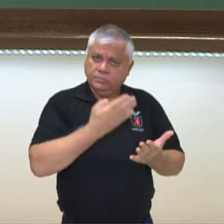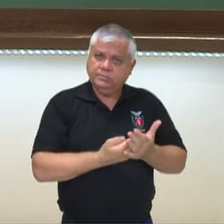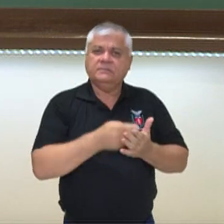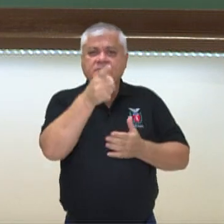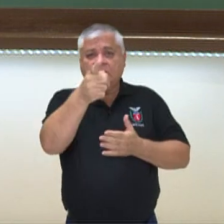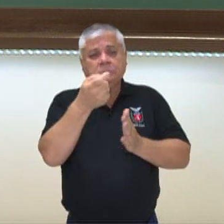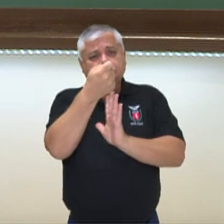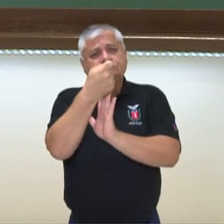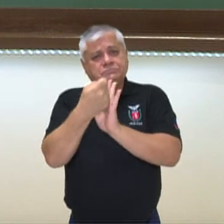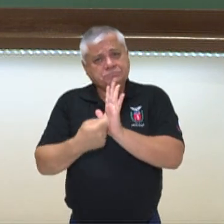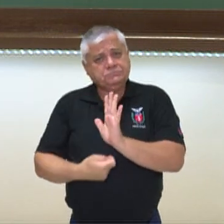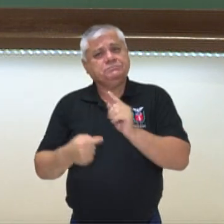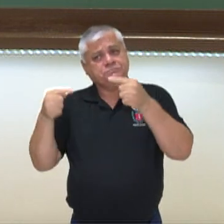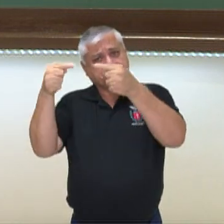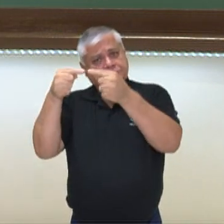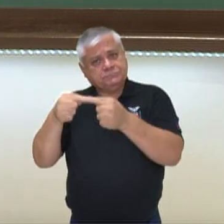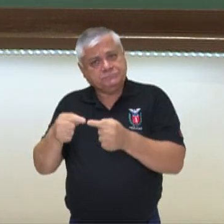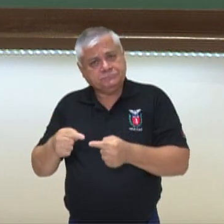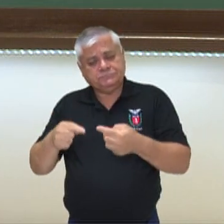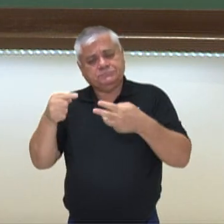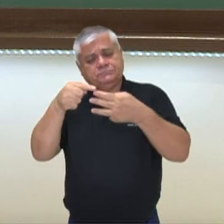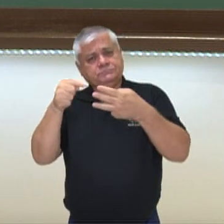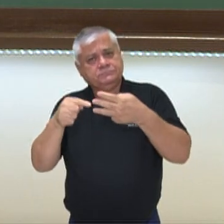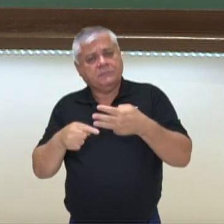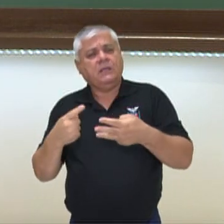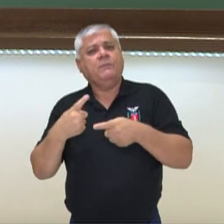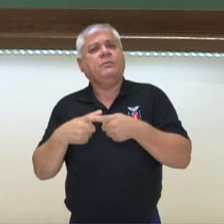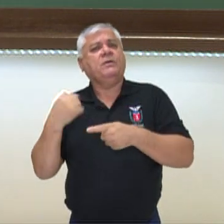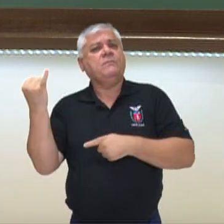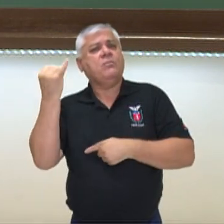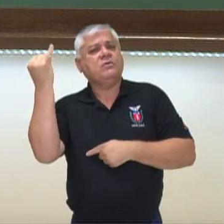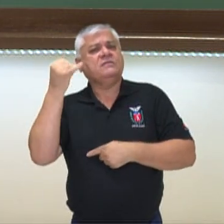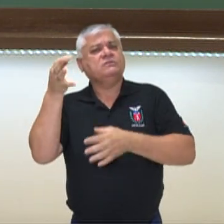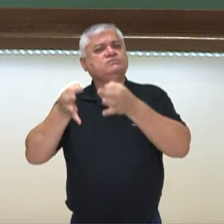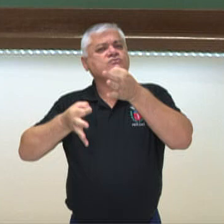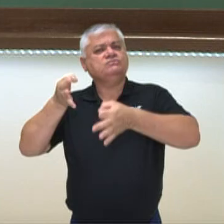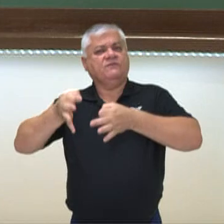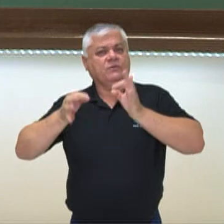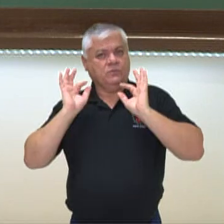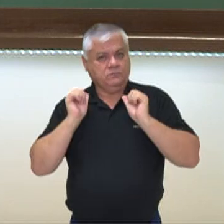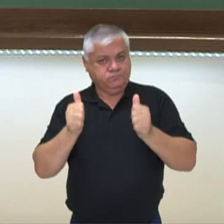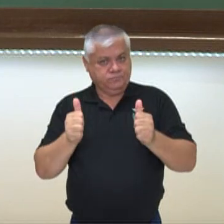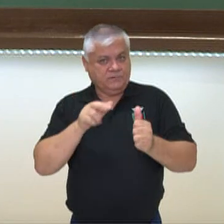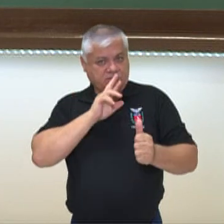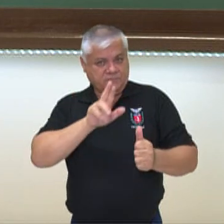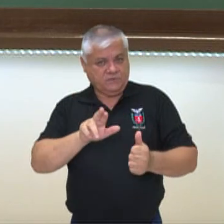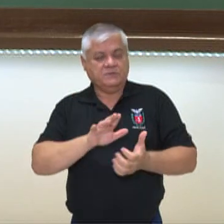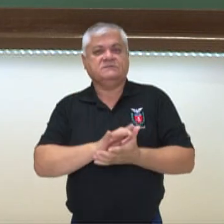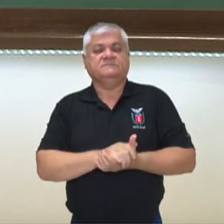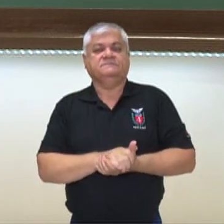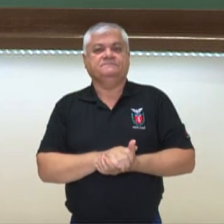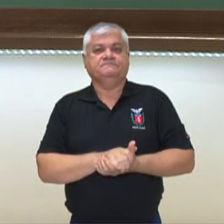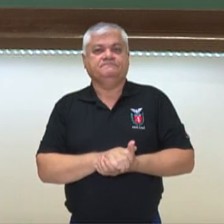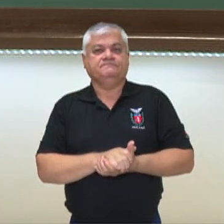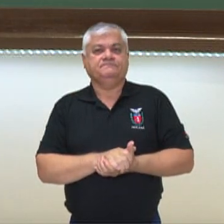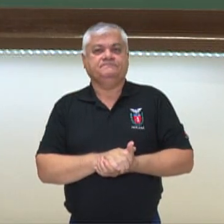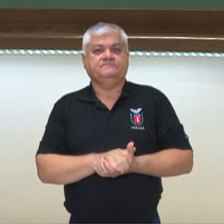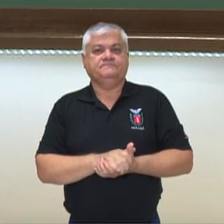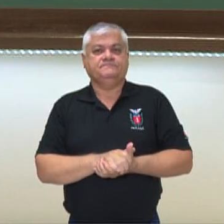atividade você relacionou 3 coisas fundamentais na sua vida e justificou sua resposta.